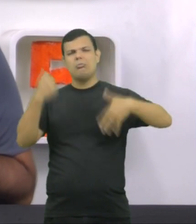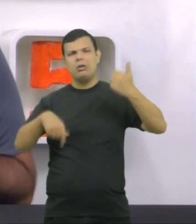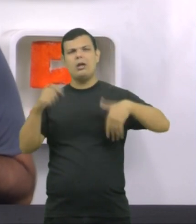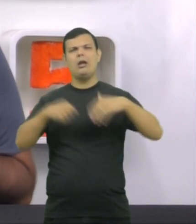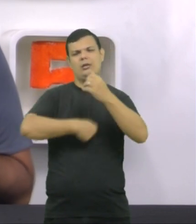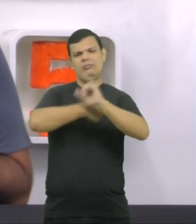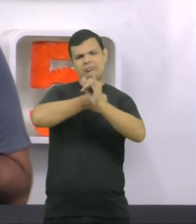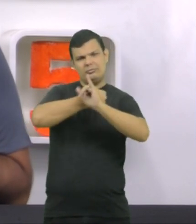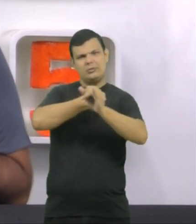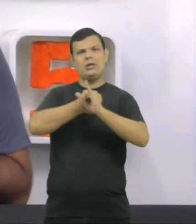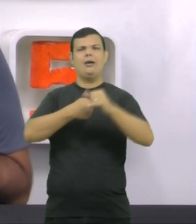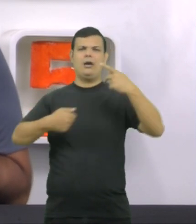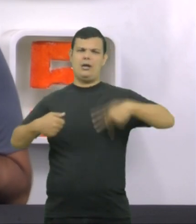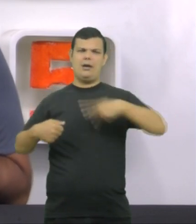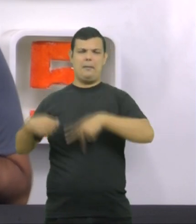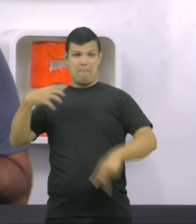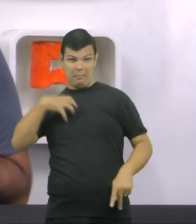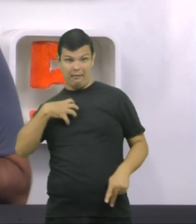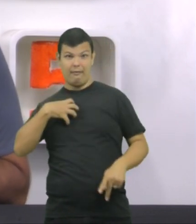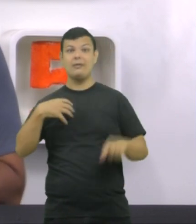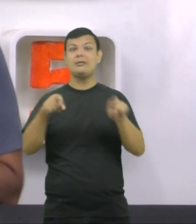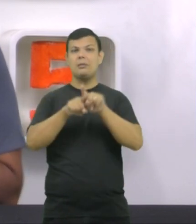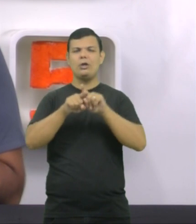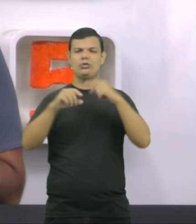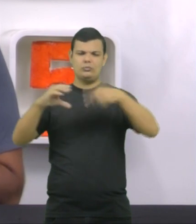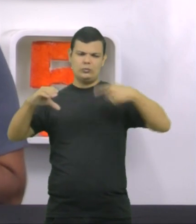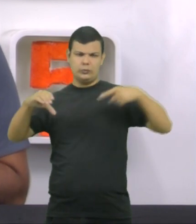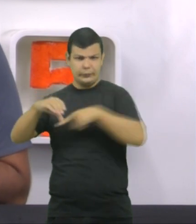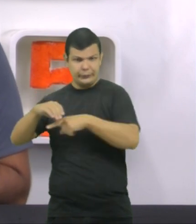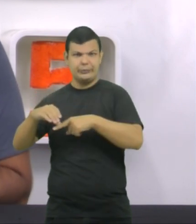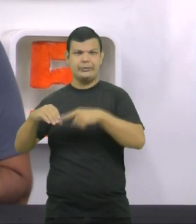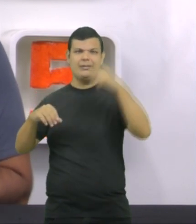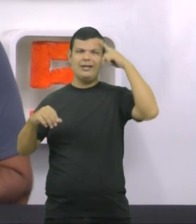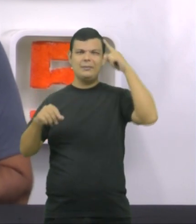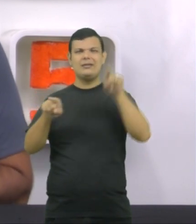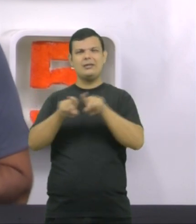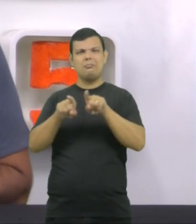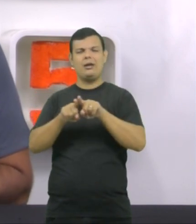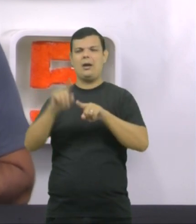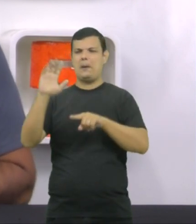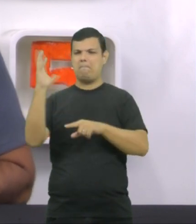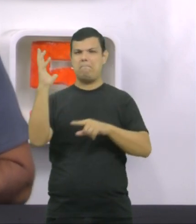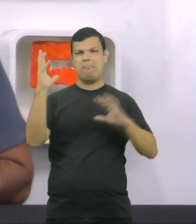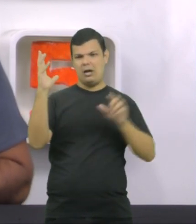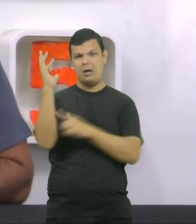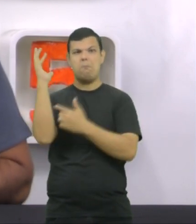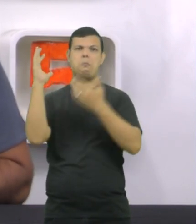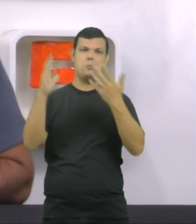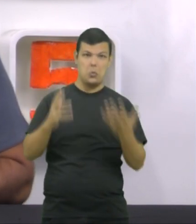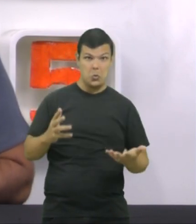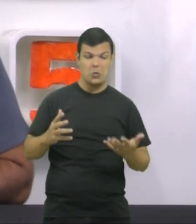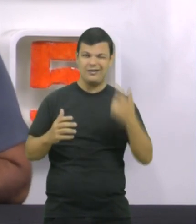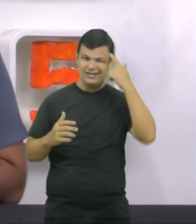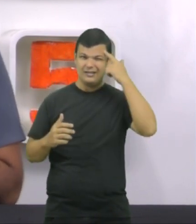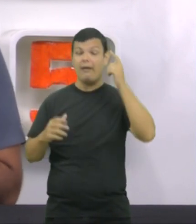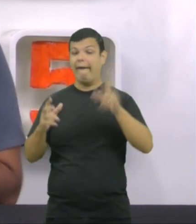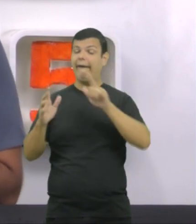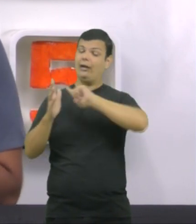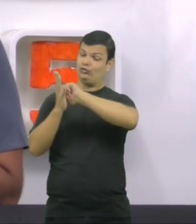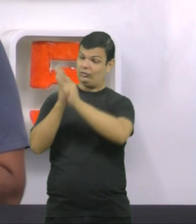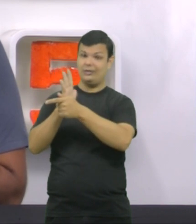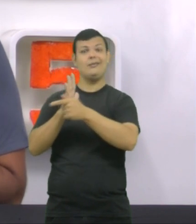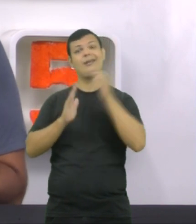do Tatu e a última história que foi para dar no pé, enfim, todas essas histórias são textos narrativos, tá bom?